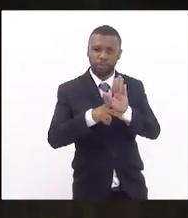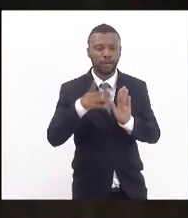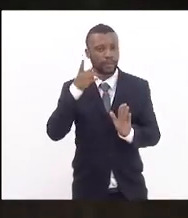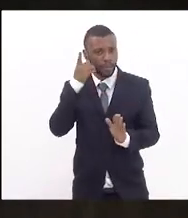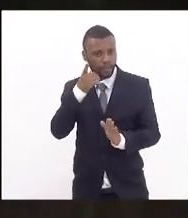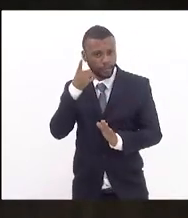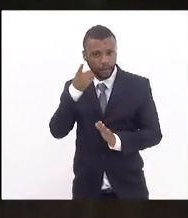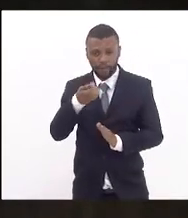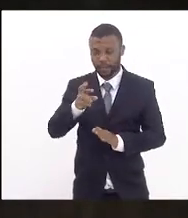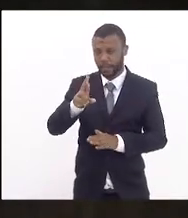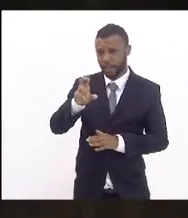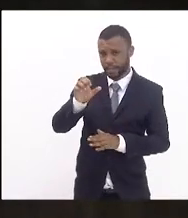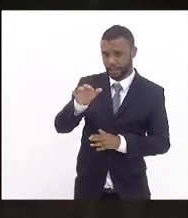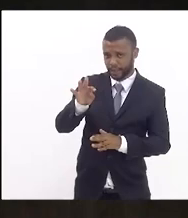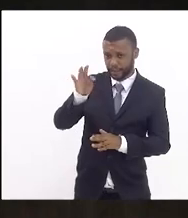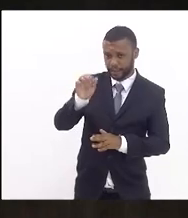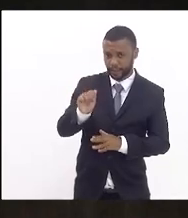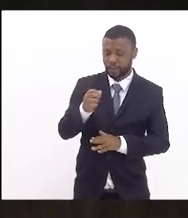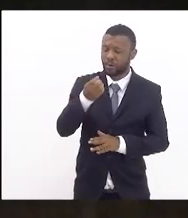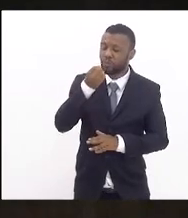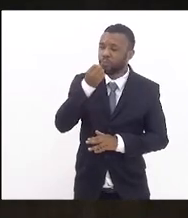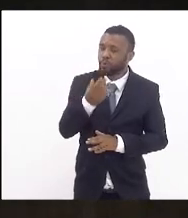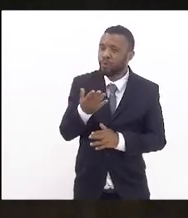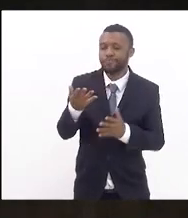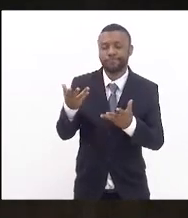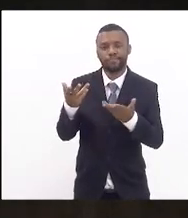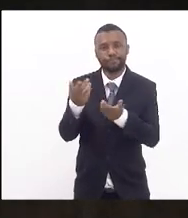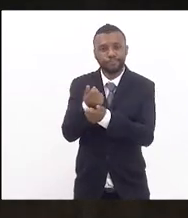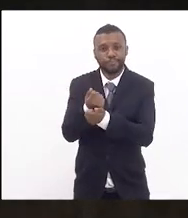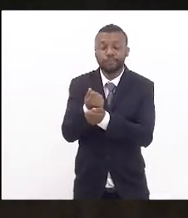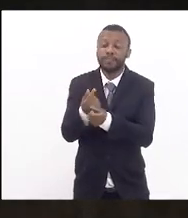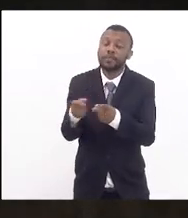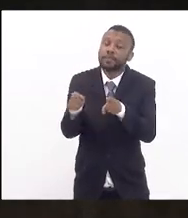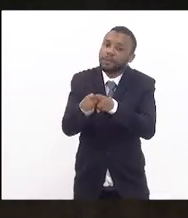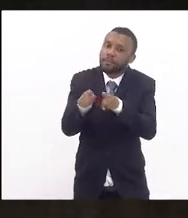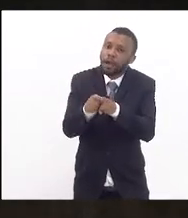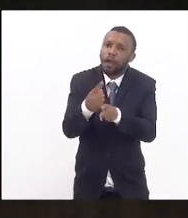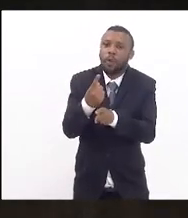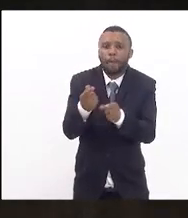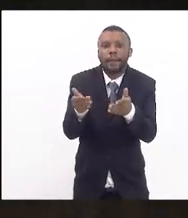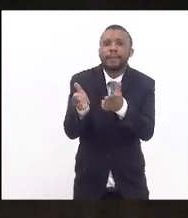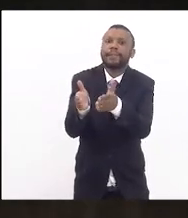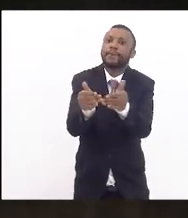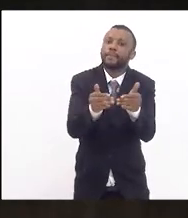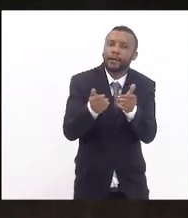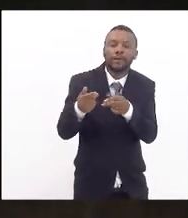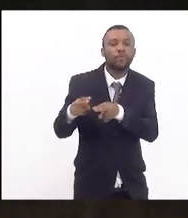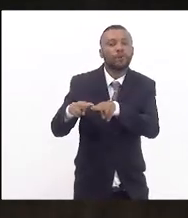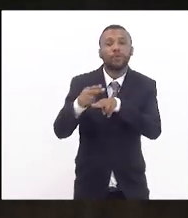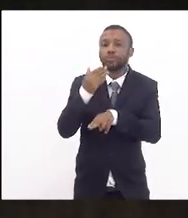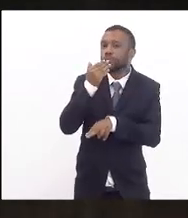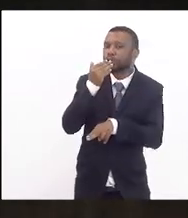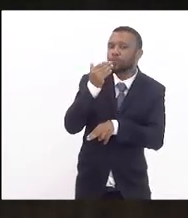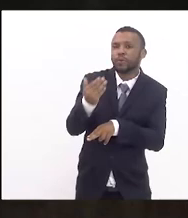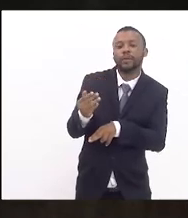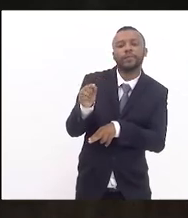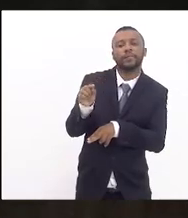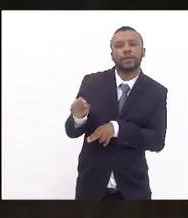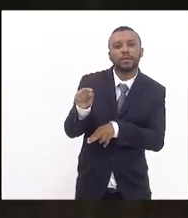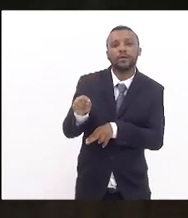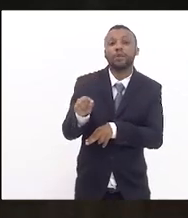muito bom. Inclusive, é uma demanda por conta de uma solicitação